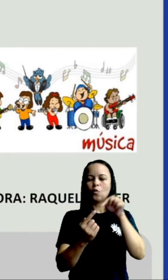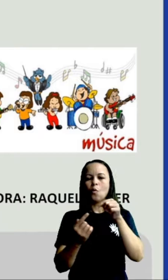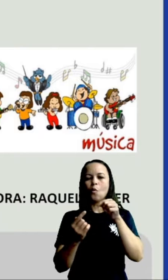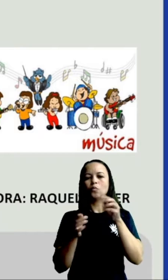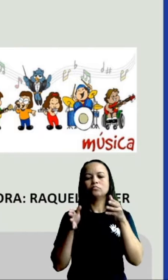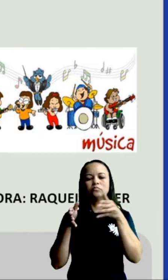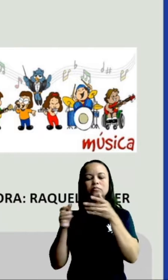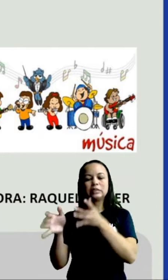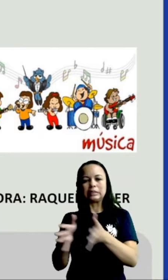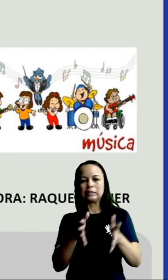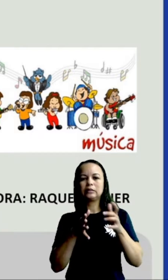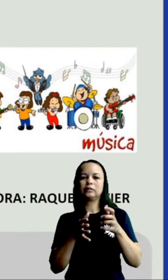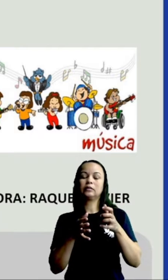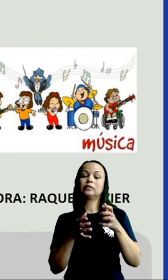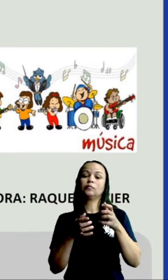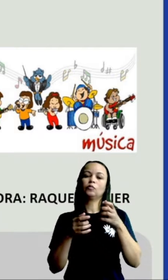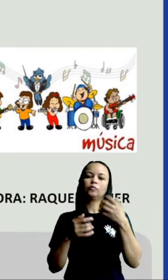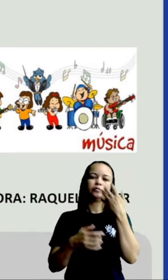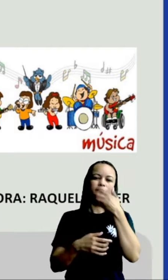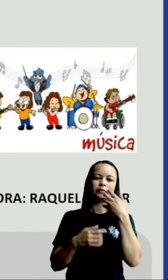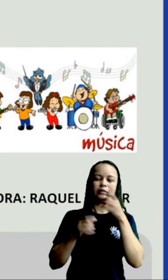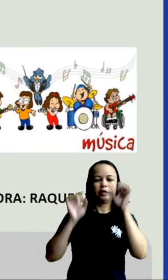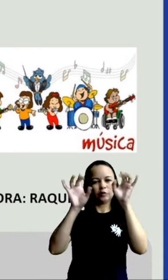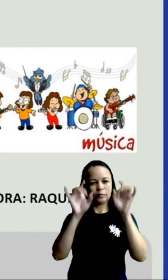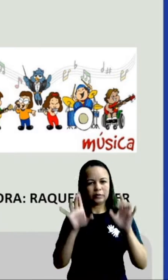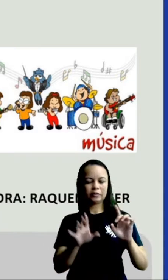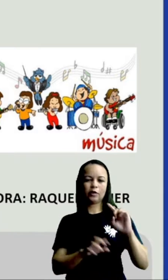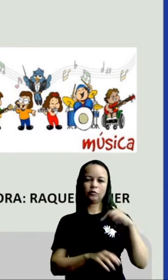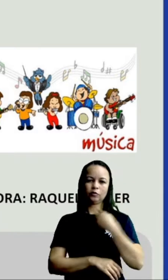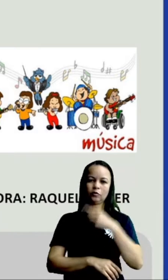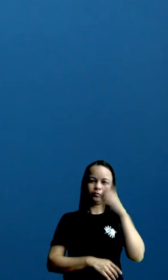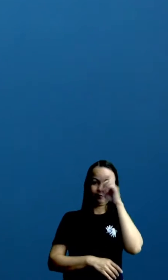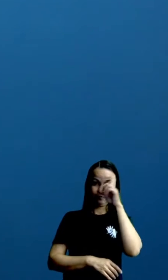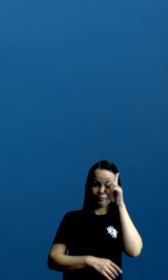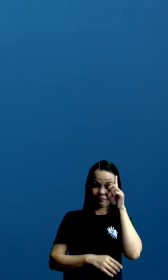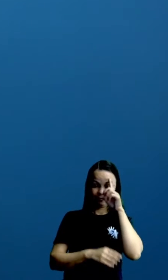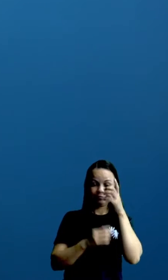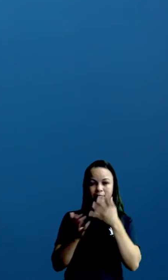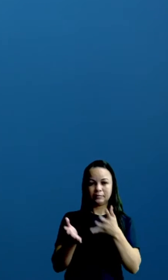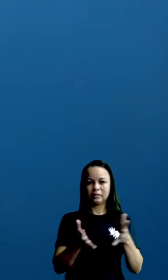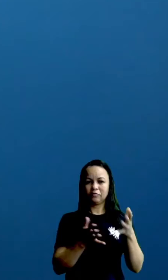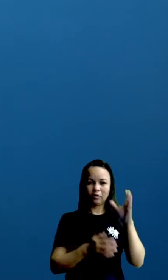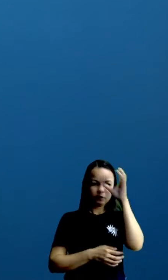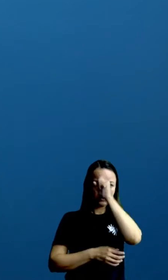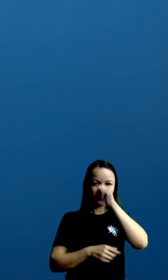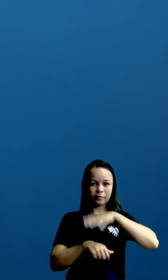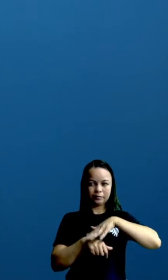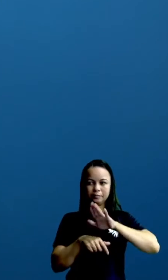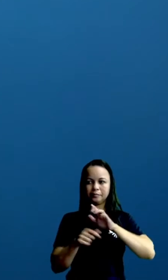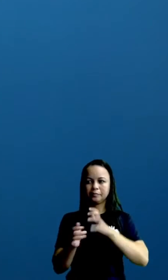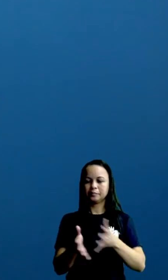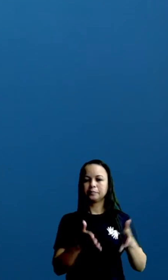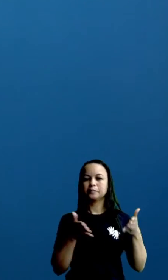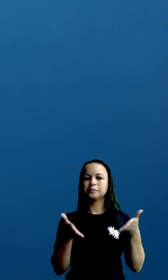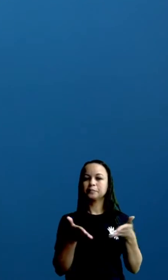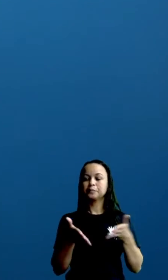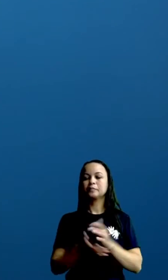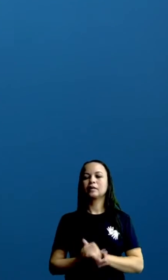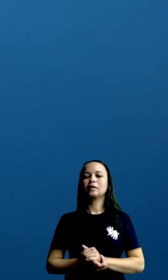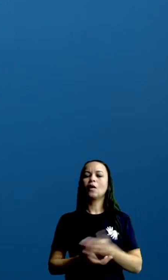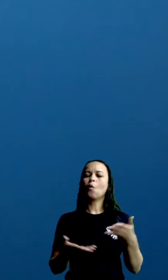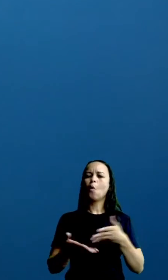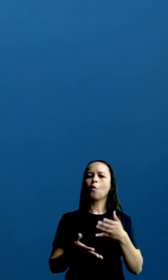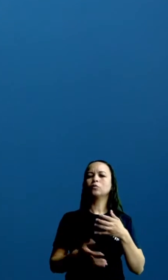o contexto de circulação em especial aquelas da vida cotidiana e aí vamos aprender muito hoje hoje vai ser